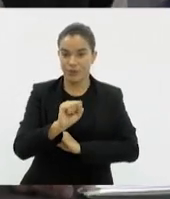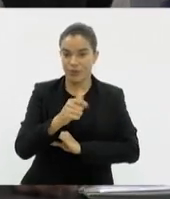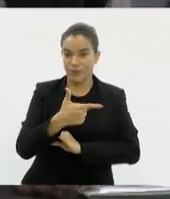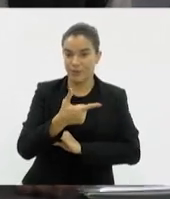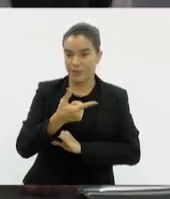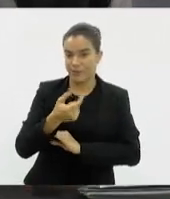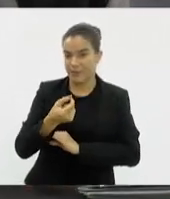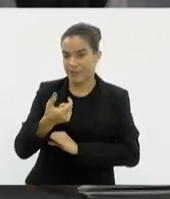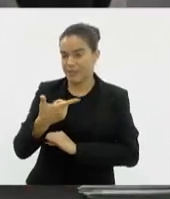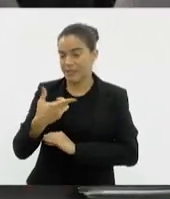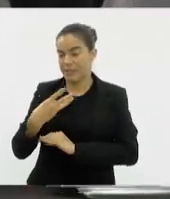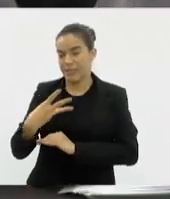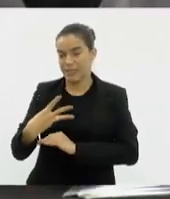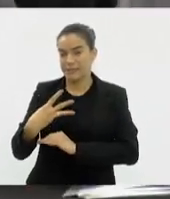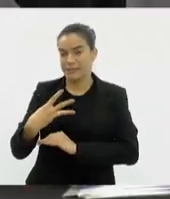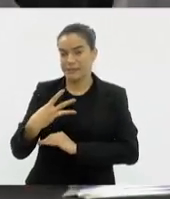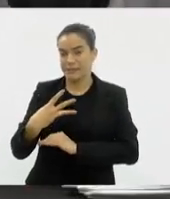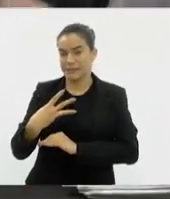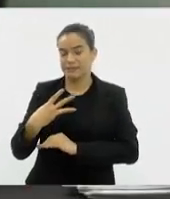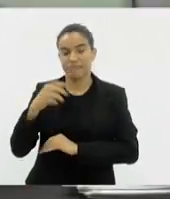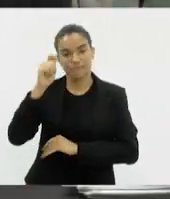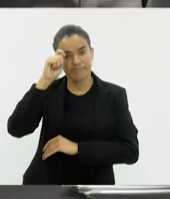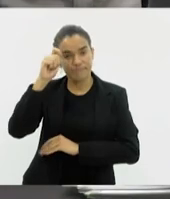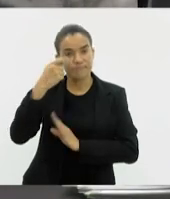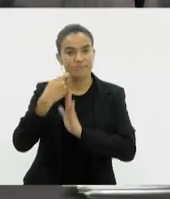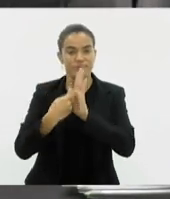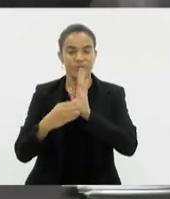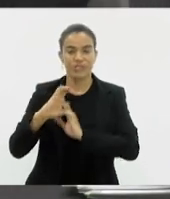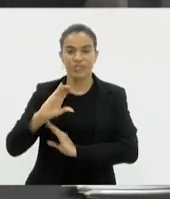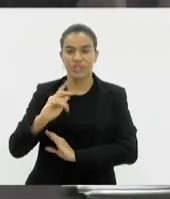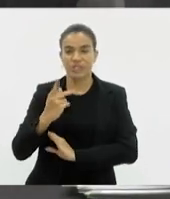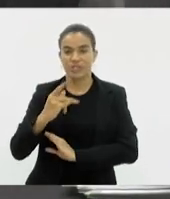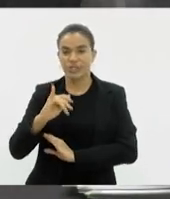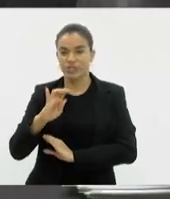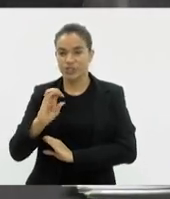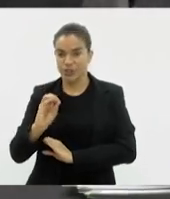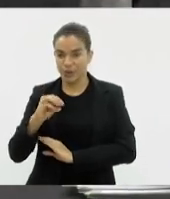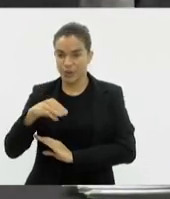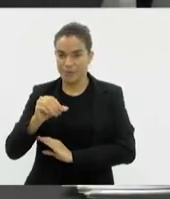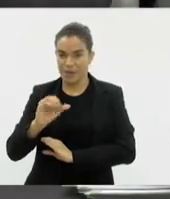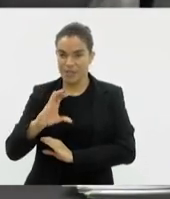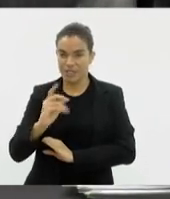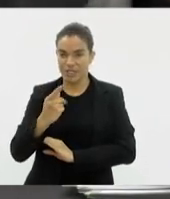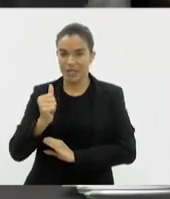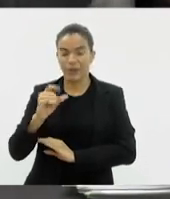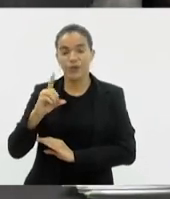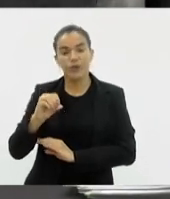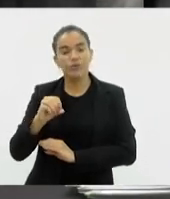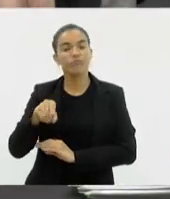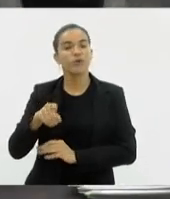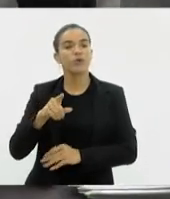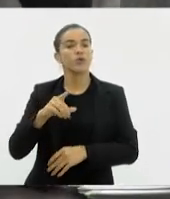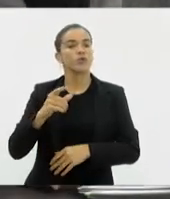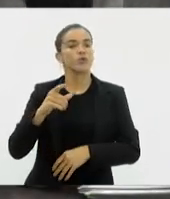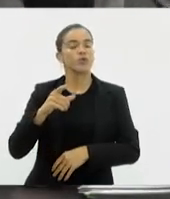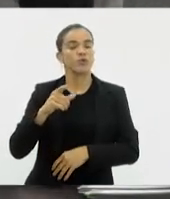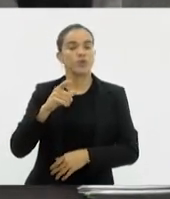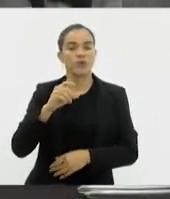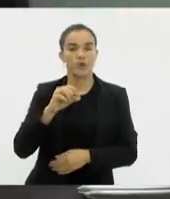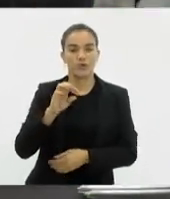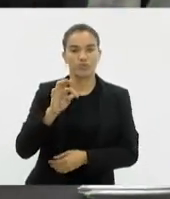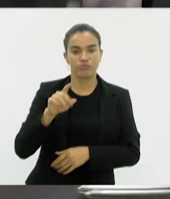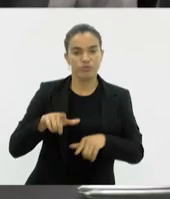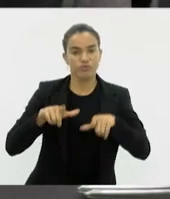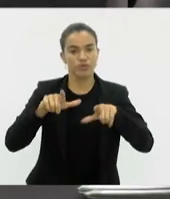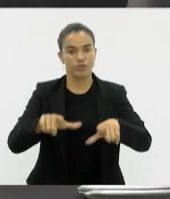2023, de autoria do deputado Chico Machado, que fica considerado o título de utilidade pública